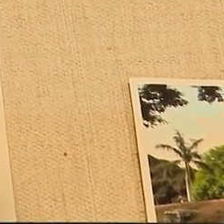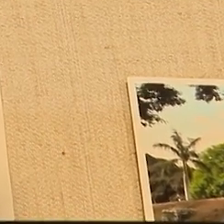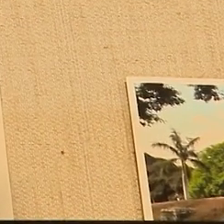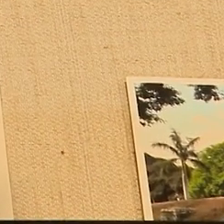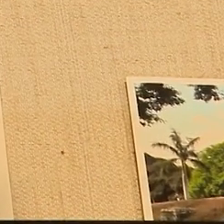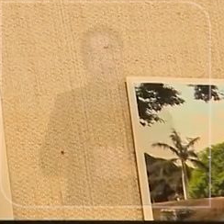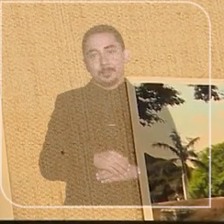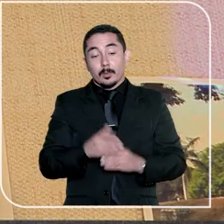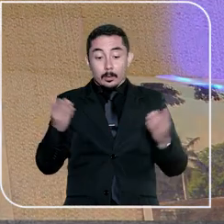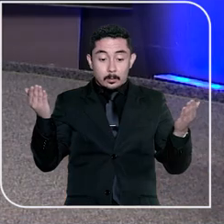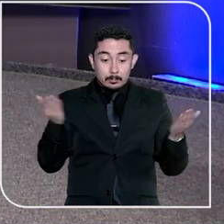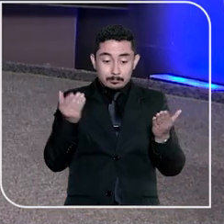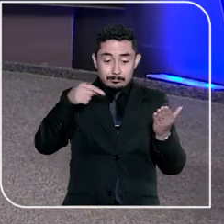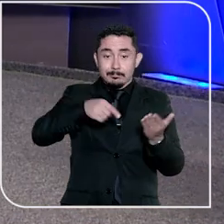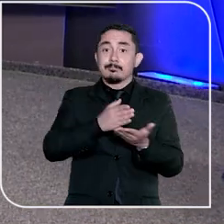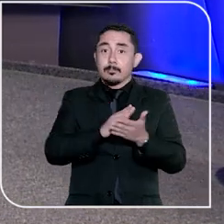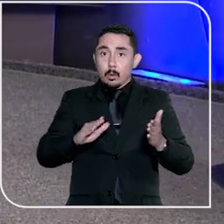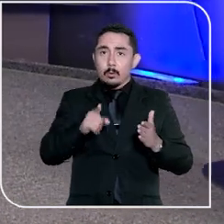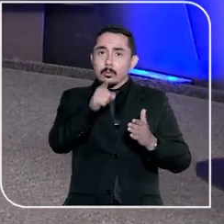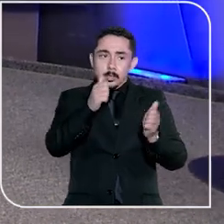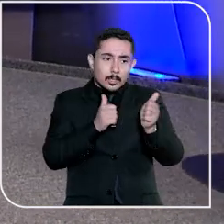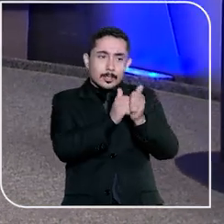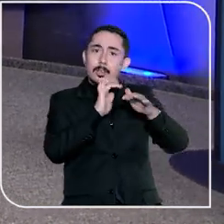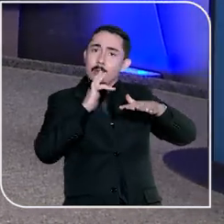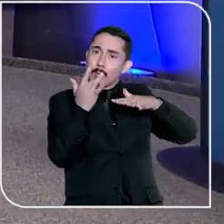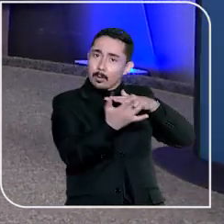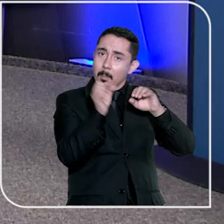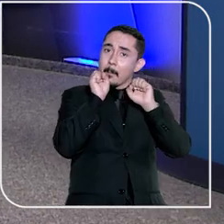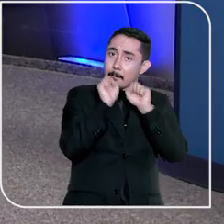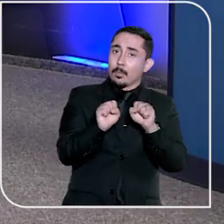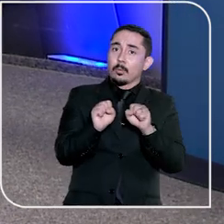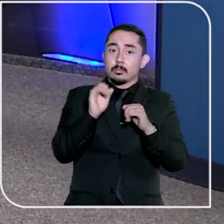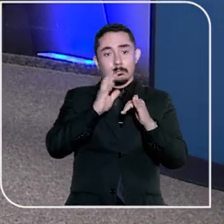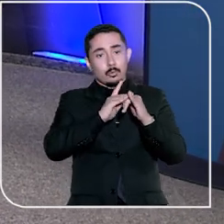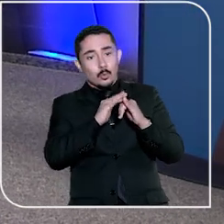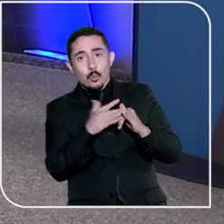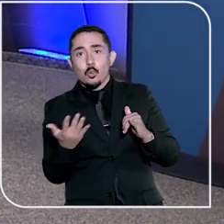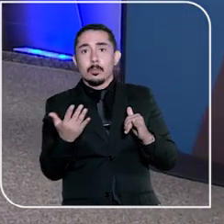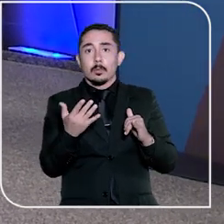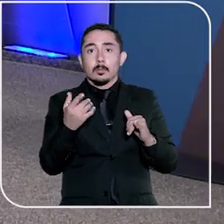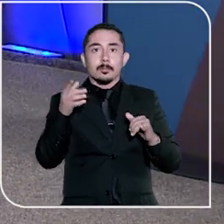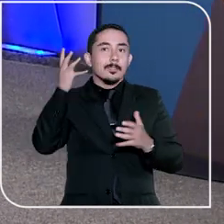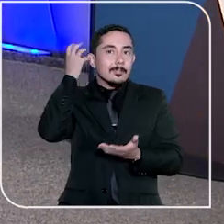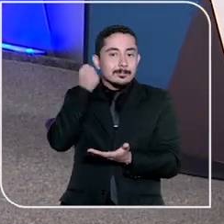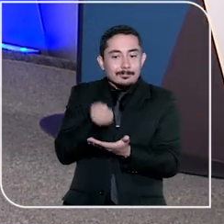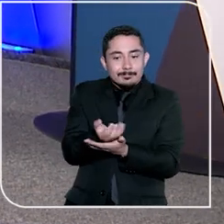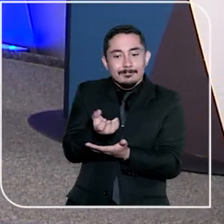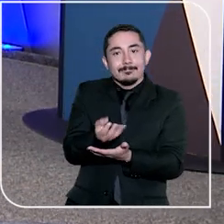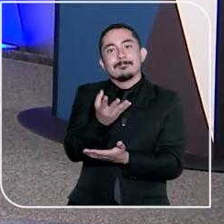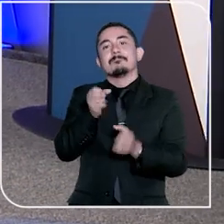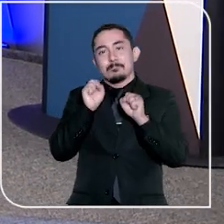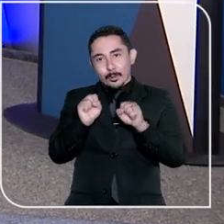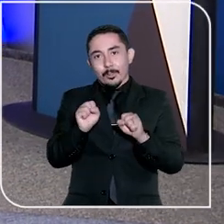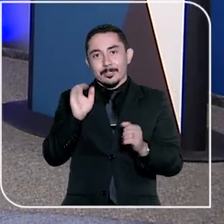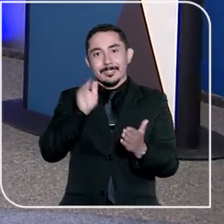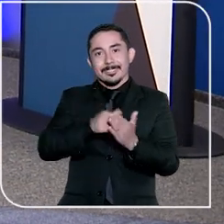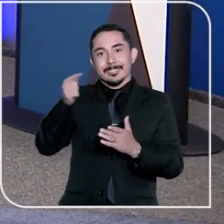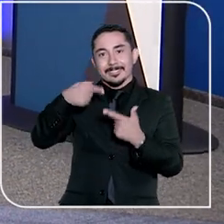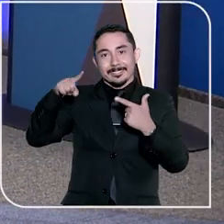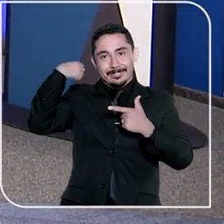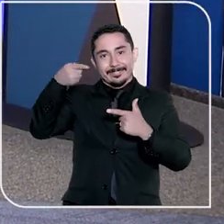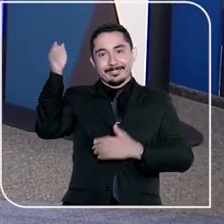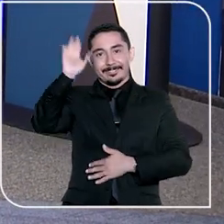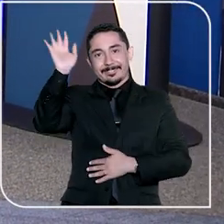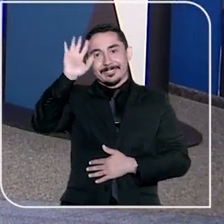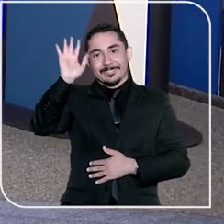julho e vamos ficando por aqui Siga a gente nas redes sociais YouTube e podcast do asj